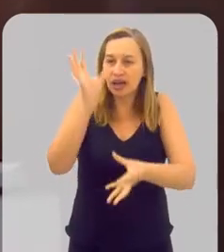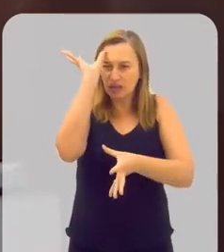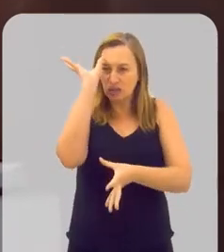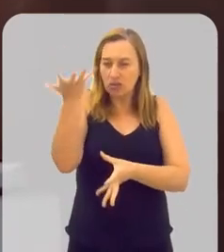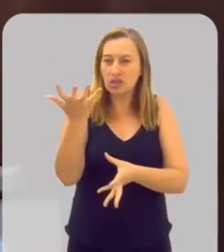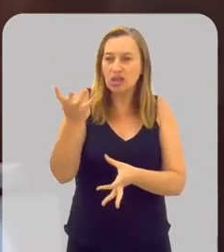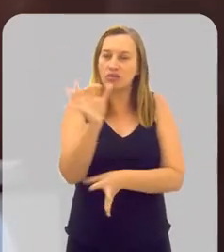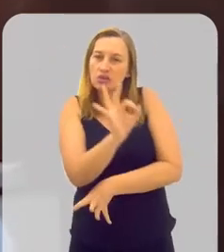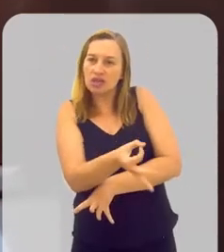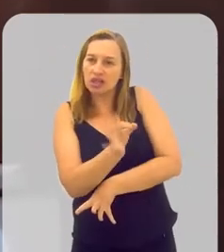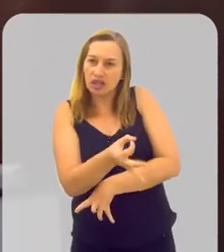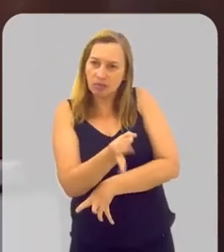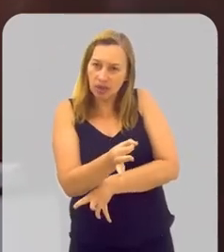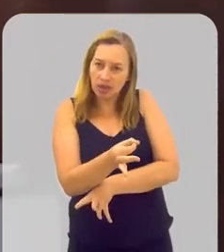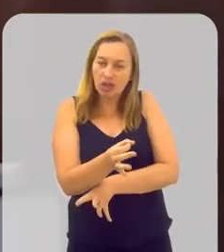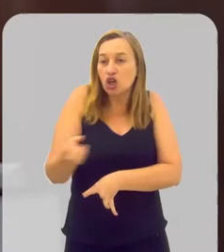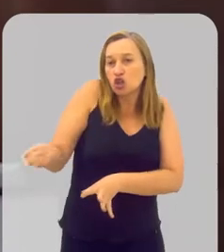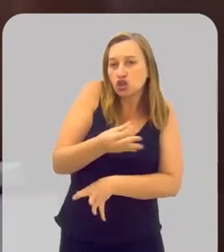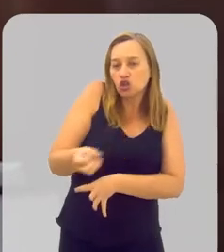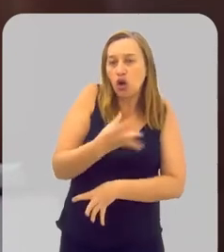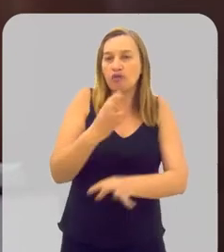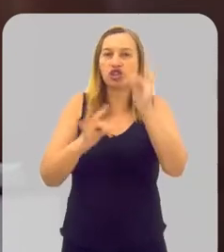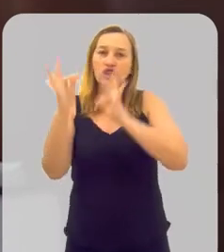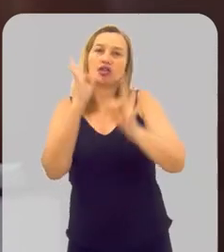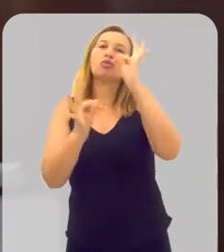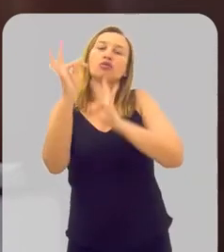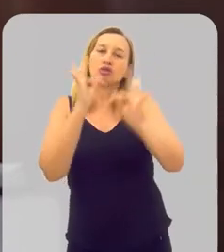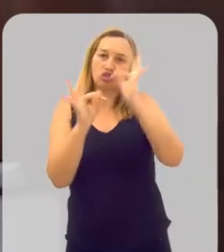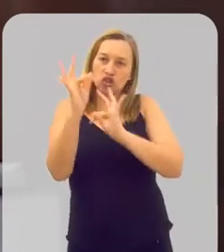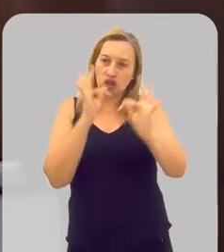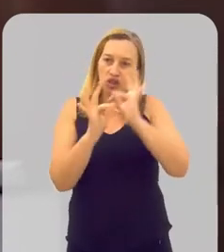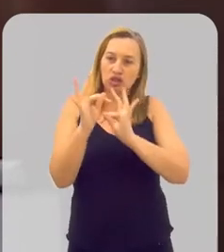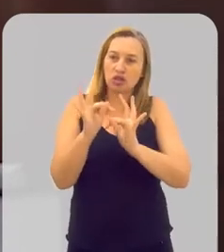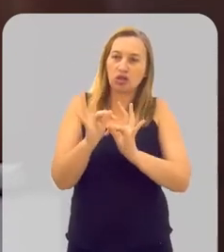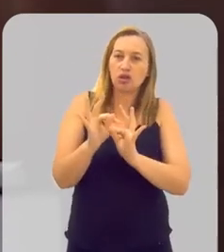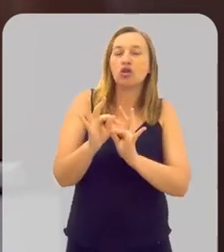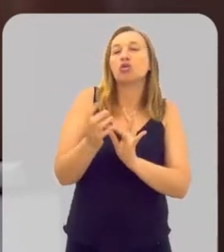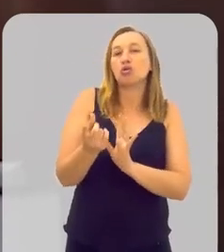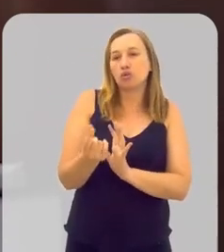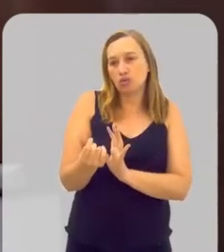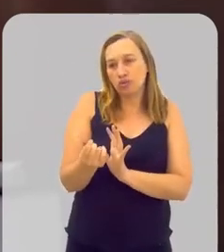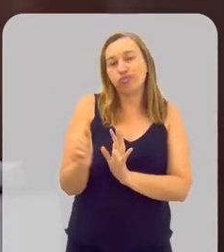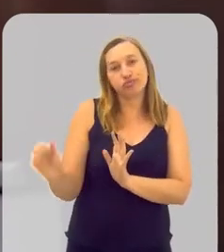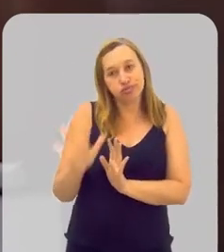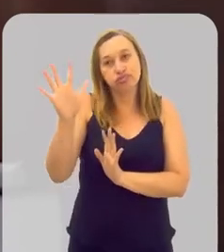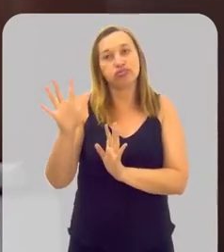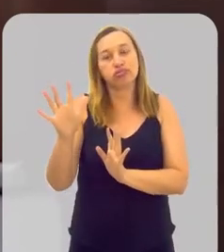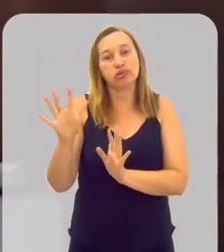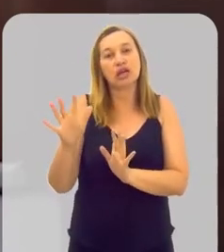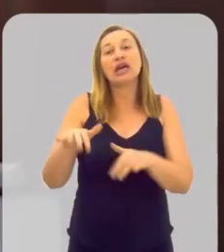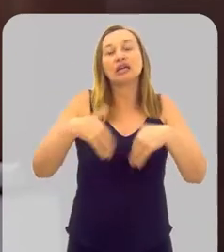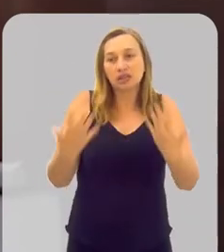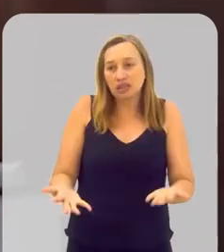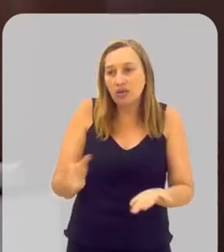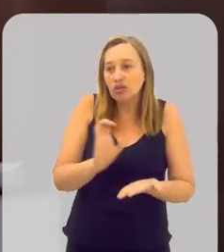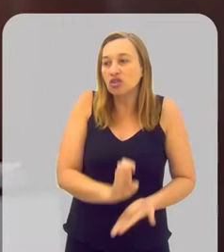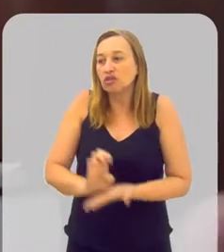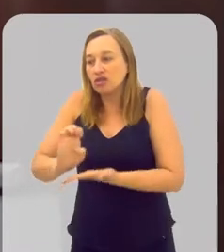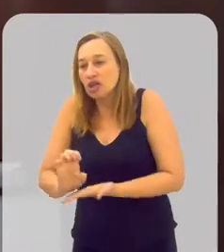essa solução para o mercado sem, de fato, de repente, onerar, porque novas tecnologias acabam tendo um custo mais alto. Então, a